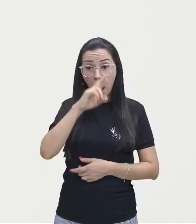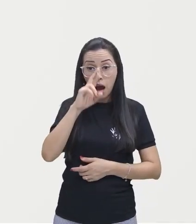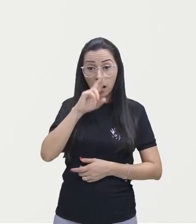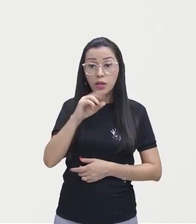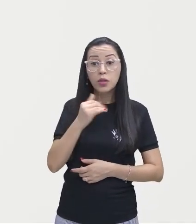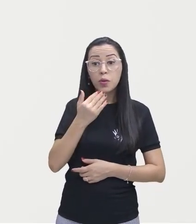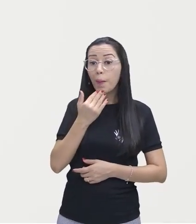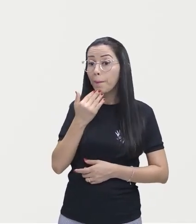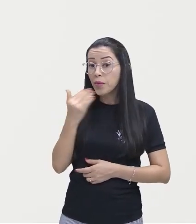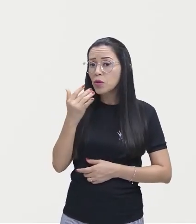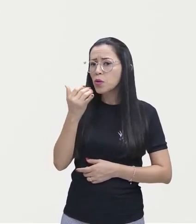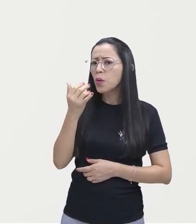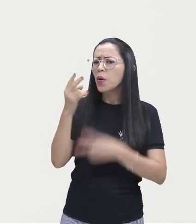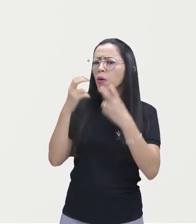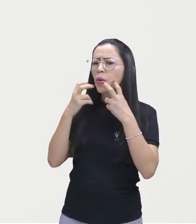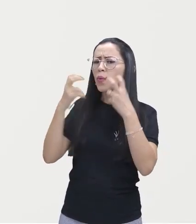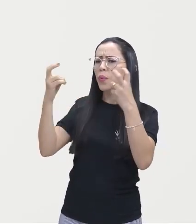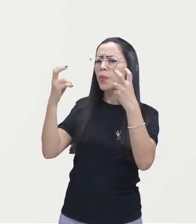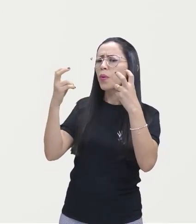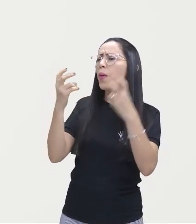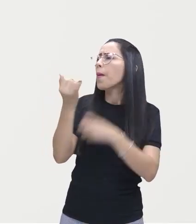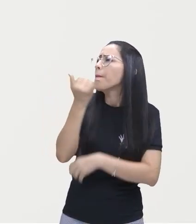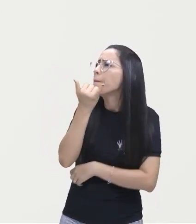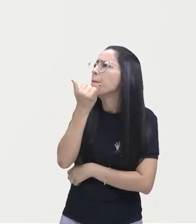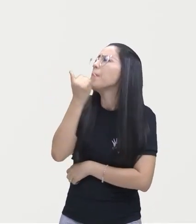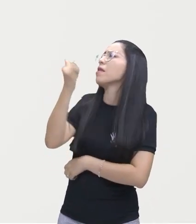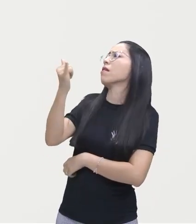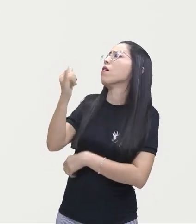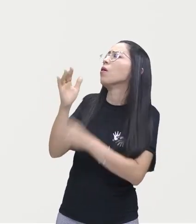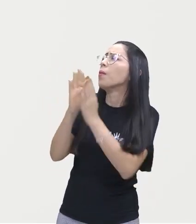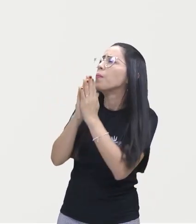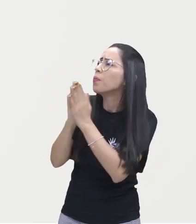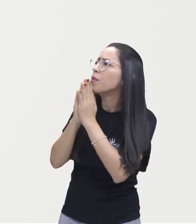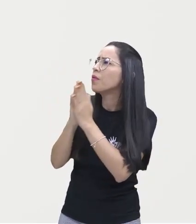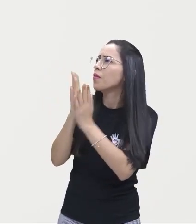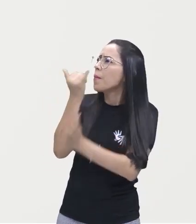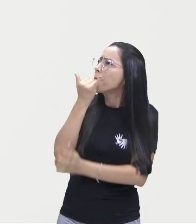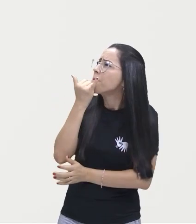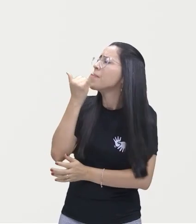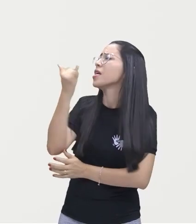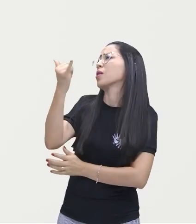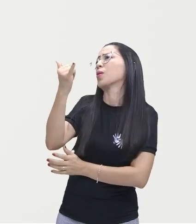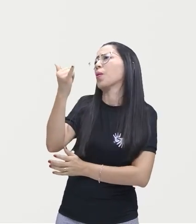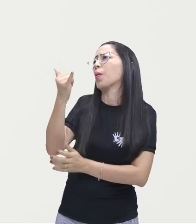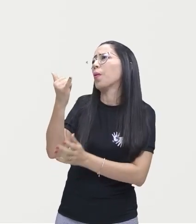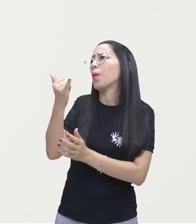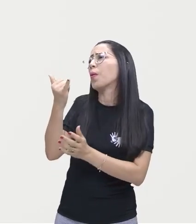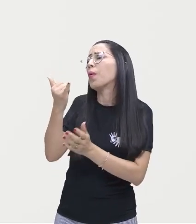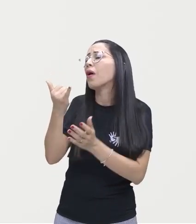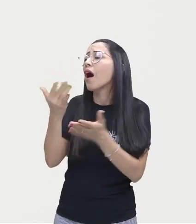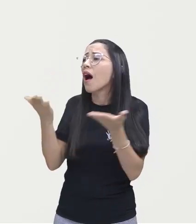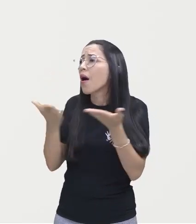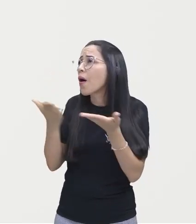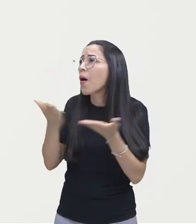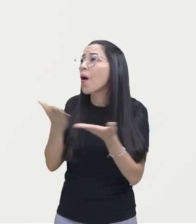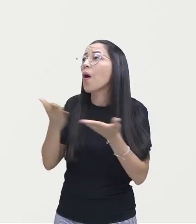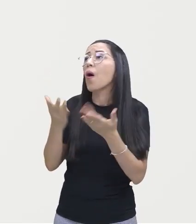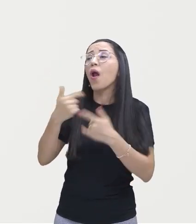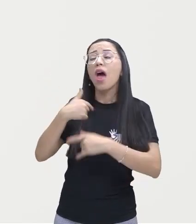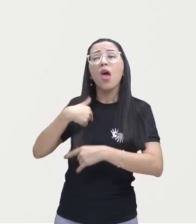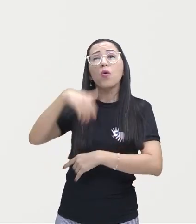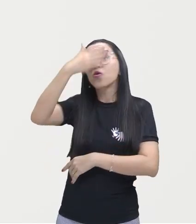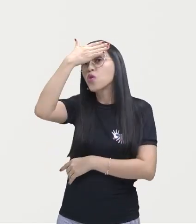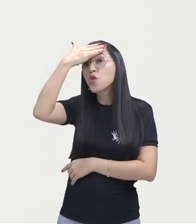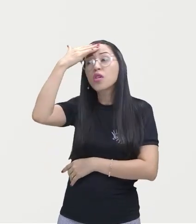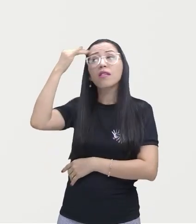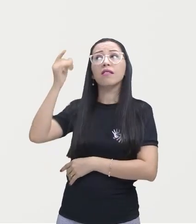perdoa-me, gritou o ratinho. Perdoa-me desta vez e eu nunca o